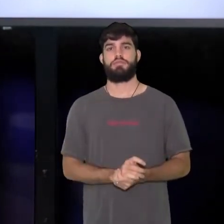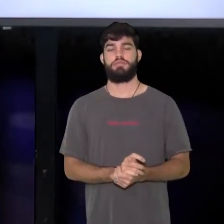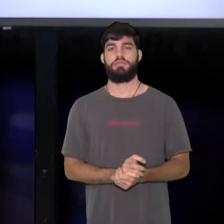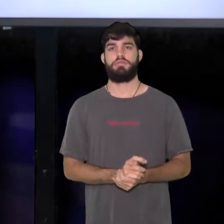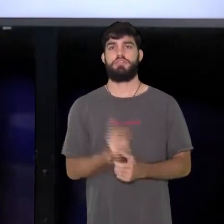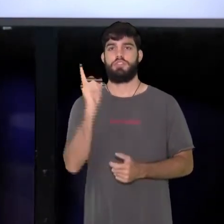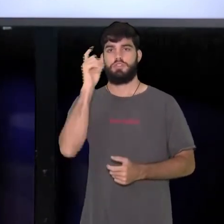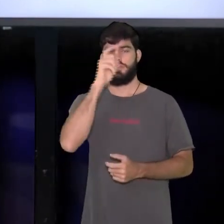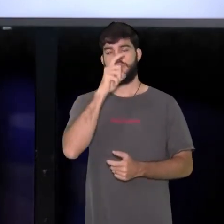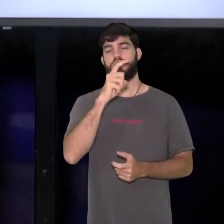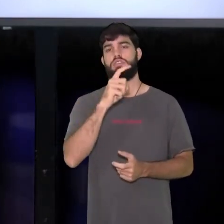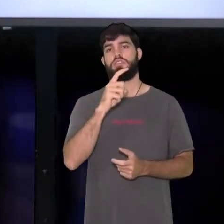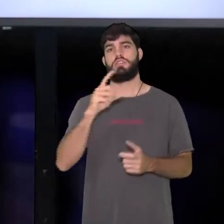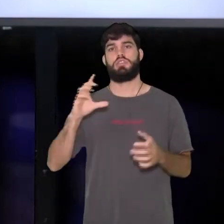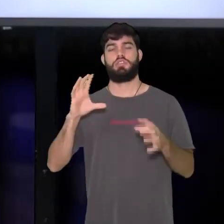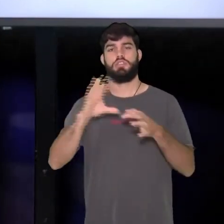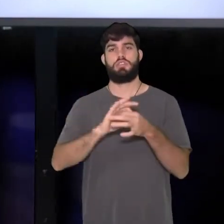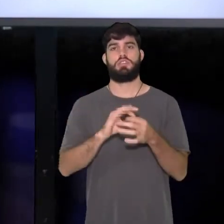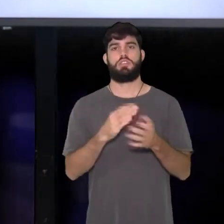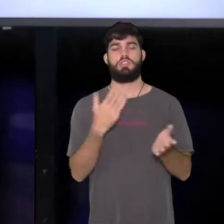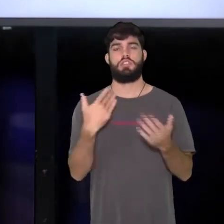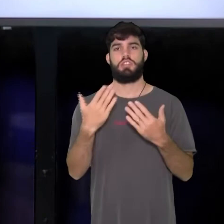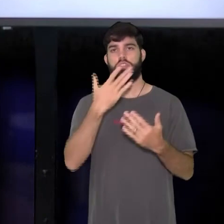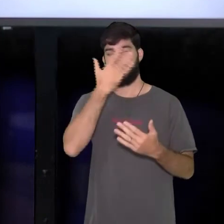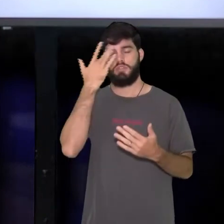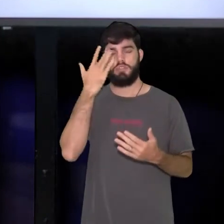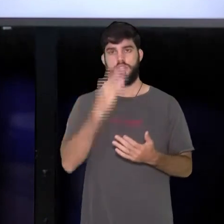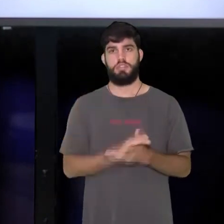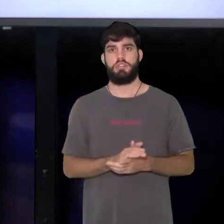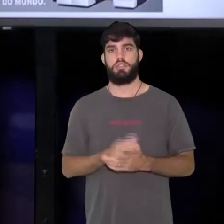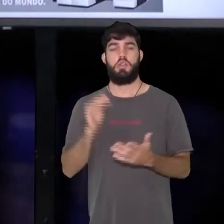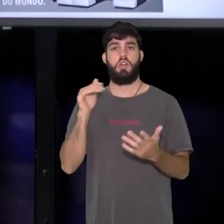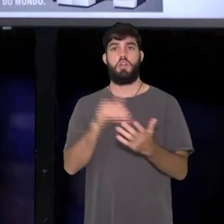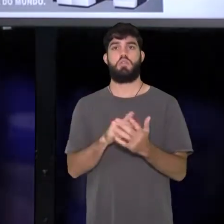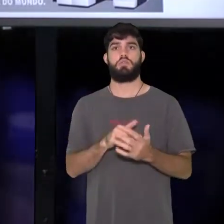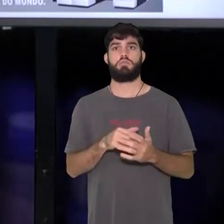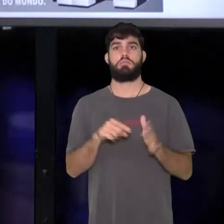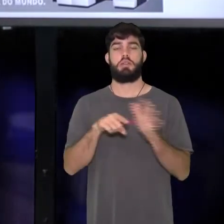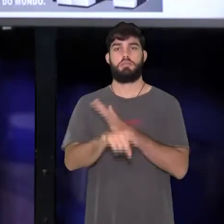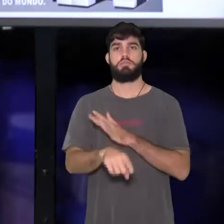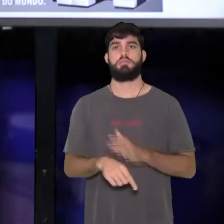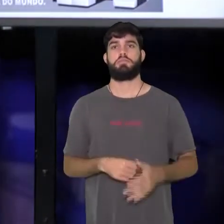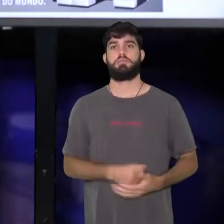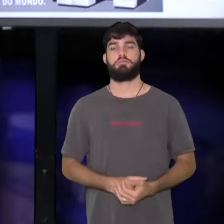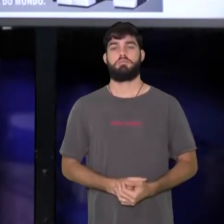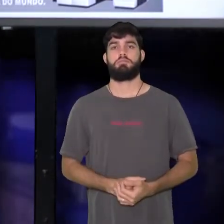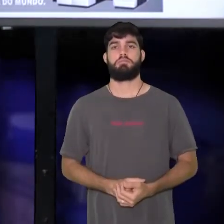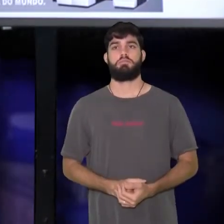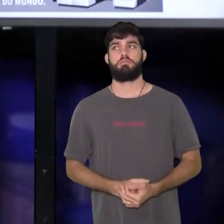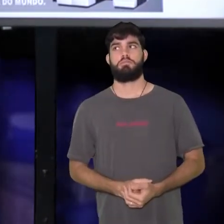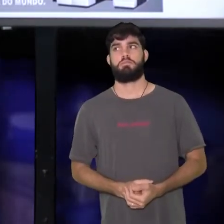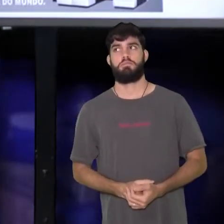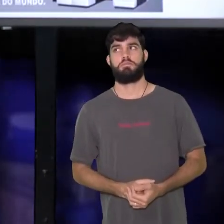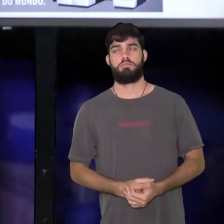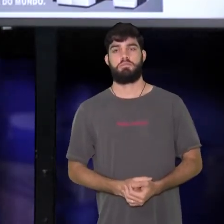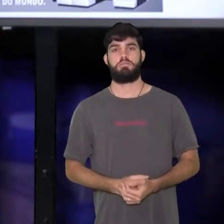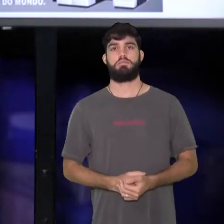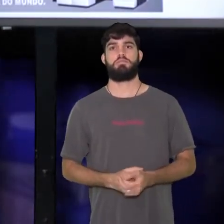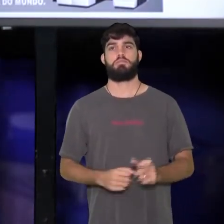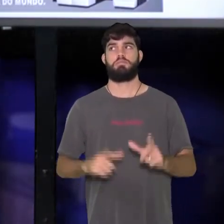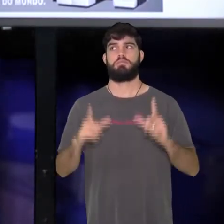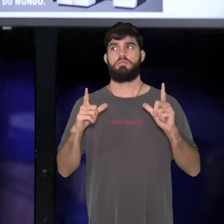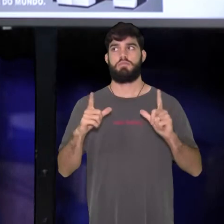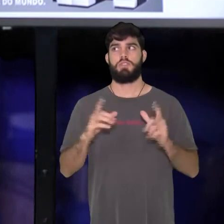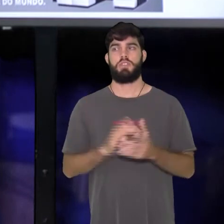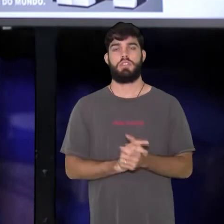A, dificuldade de conexão entre as pessoas. Vamos para a última questão. Uma